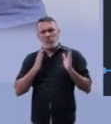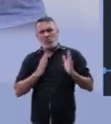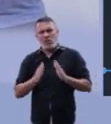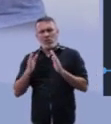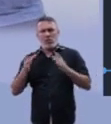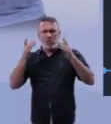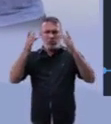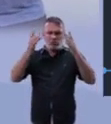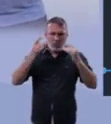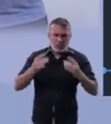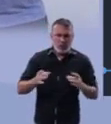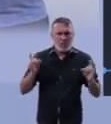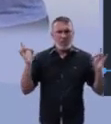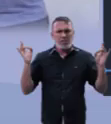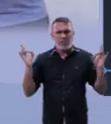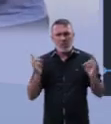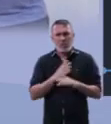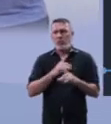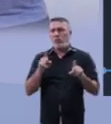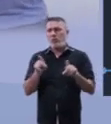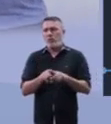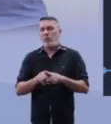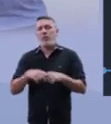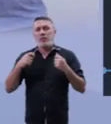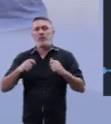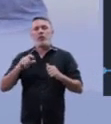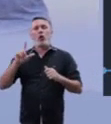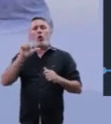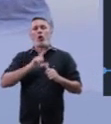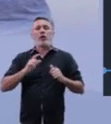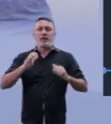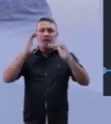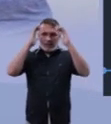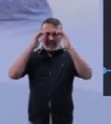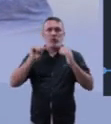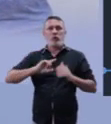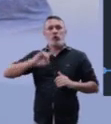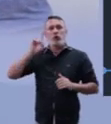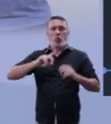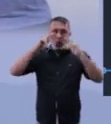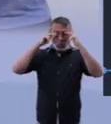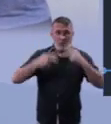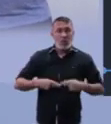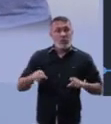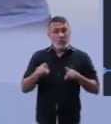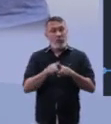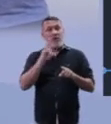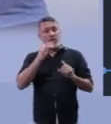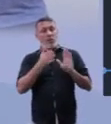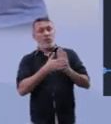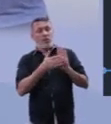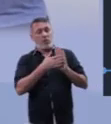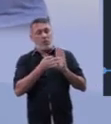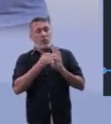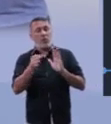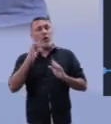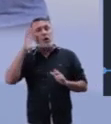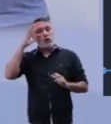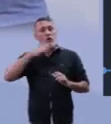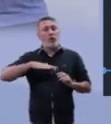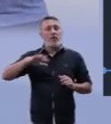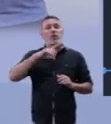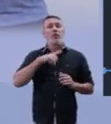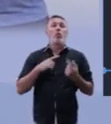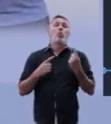concreta, detalhada e obviamente que precisa respeitar os direitos humanos. E ele vai propor soluções,